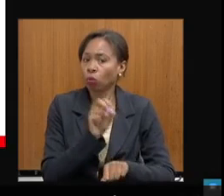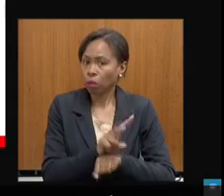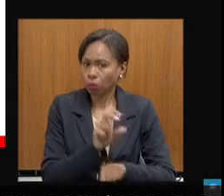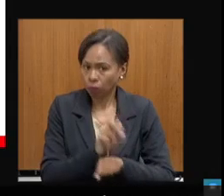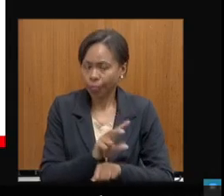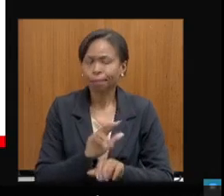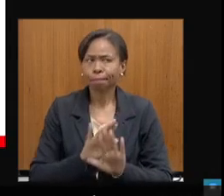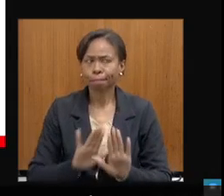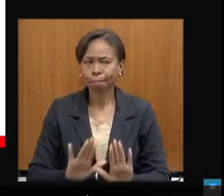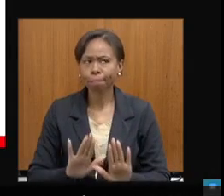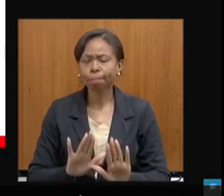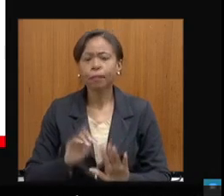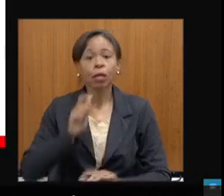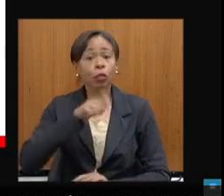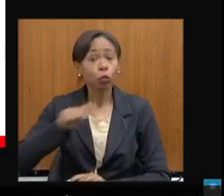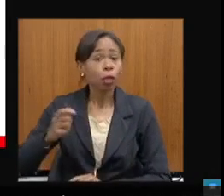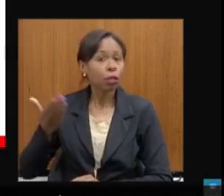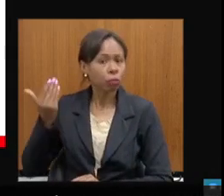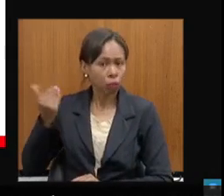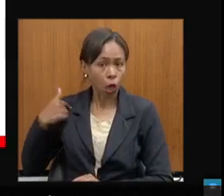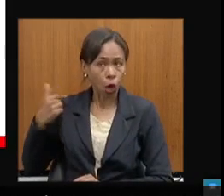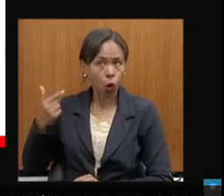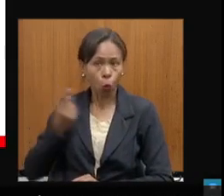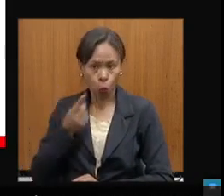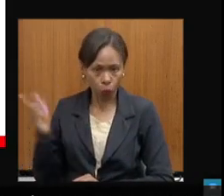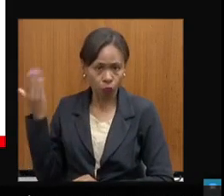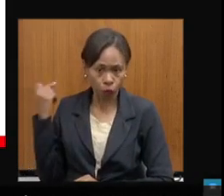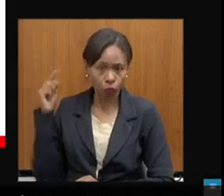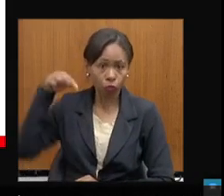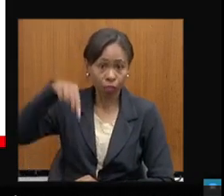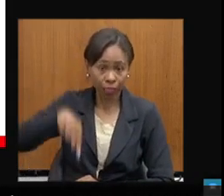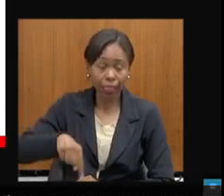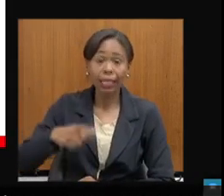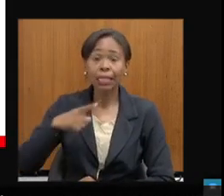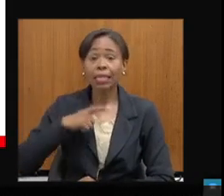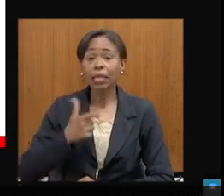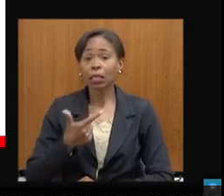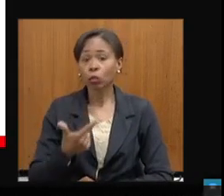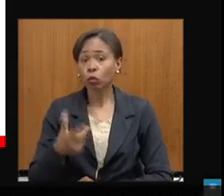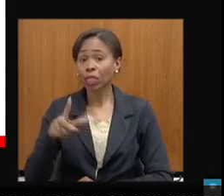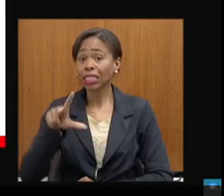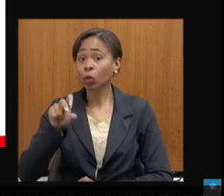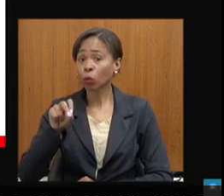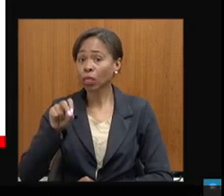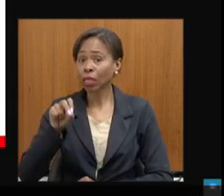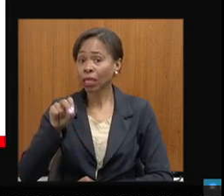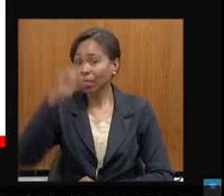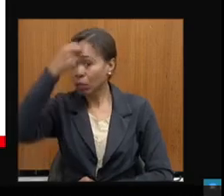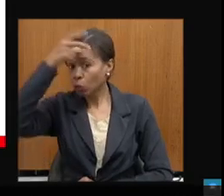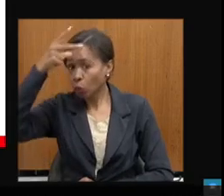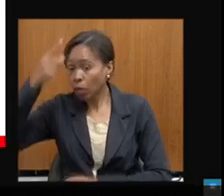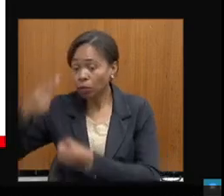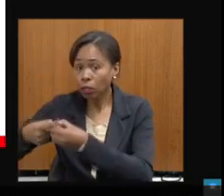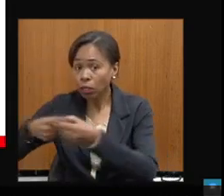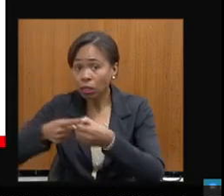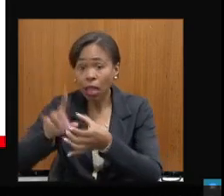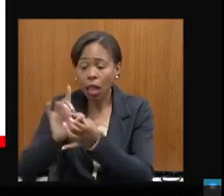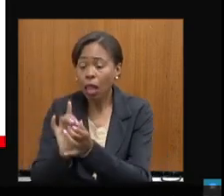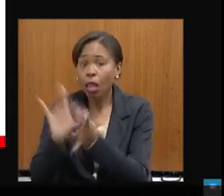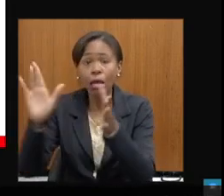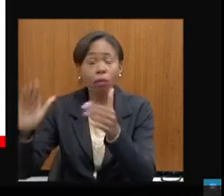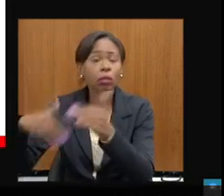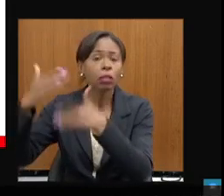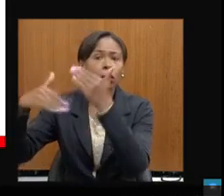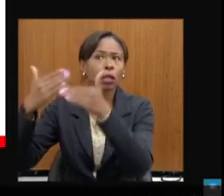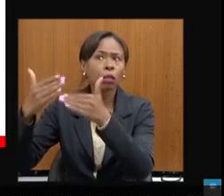cá hoje a gente está com 250 municípios livres para crescer e aí você pensa em 150 municípios